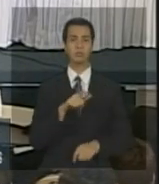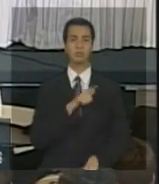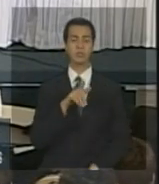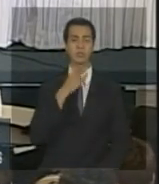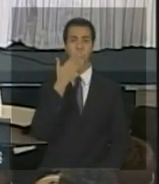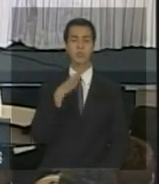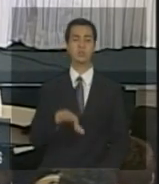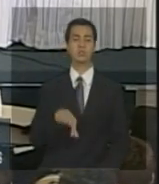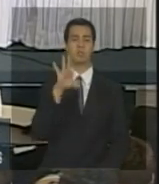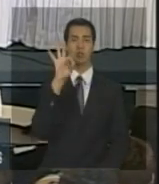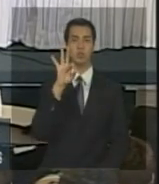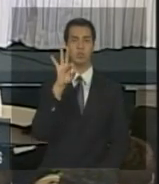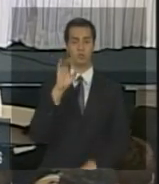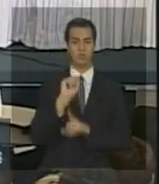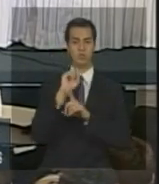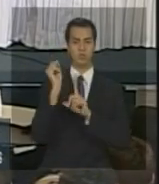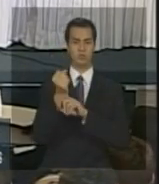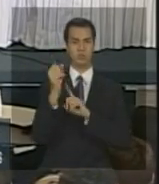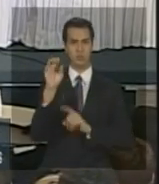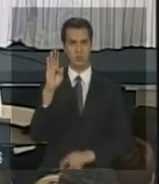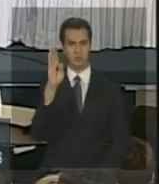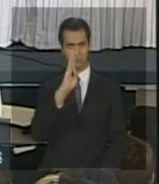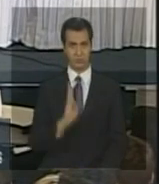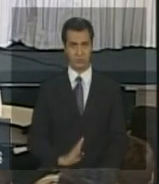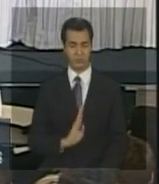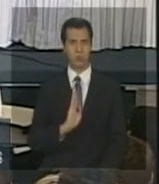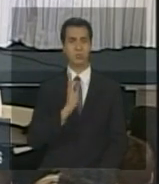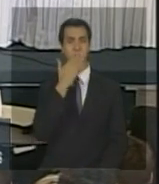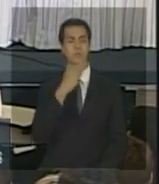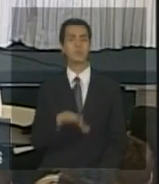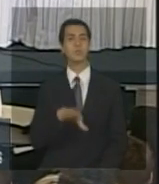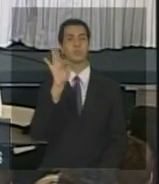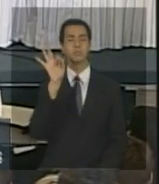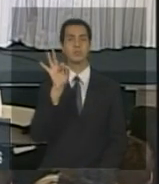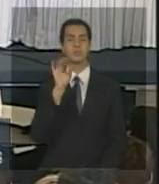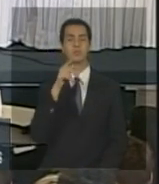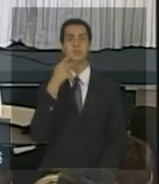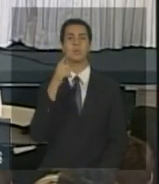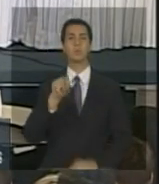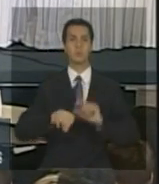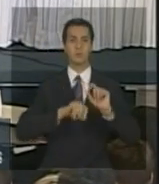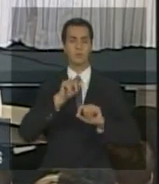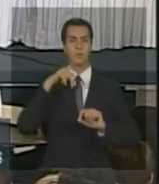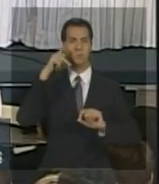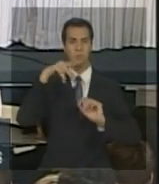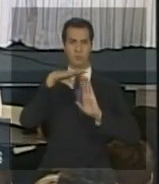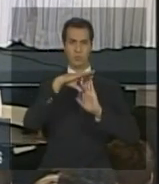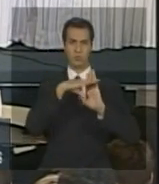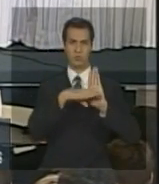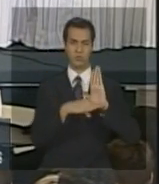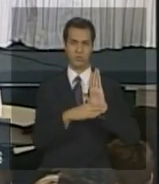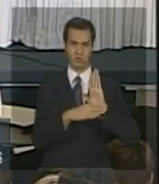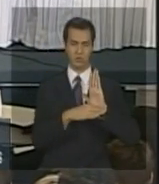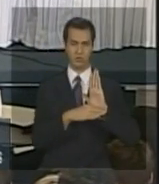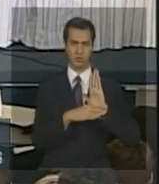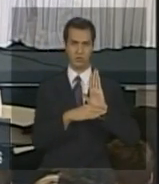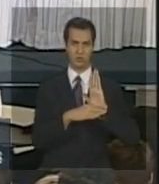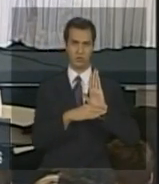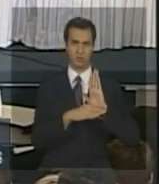da sociedade brasileira em dizer que políticas de proteção a vítimas e